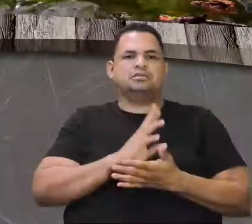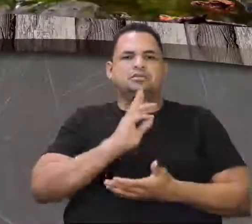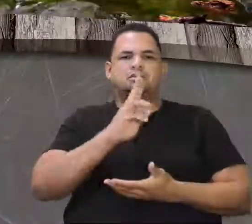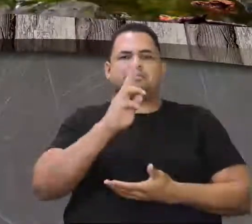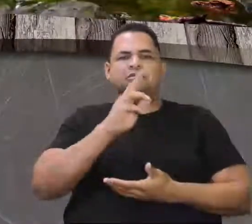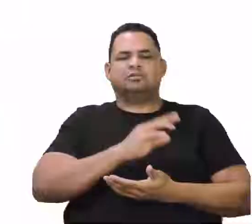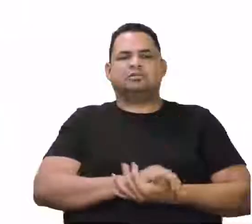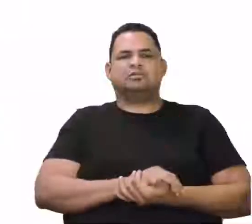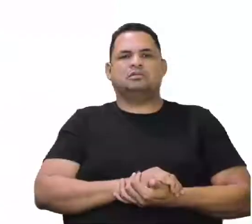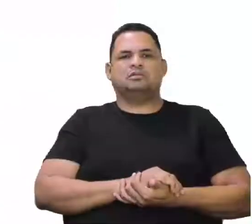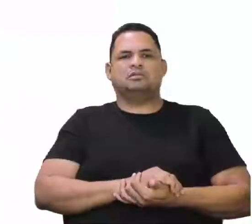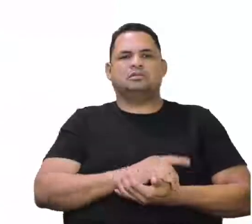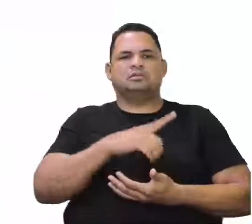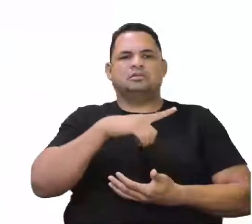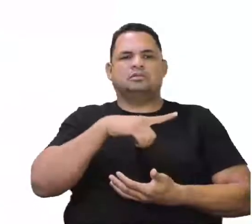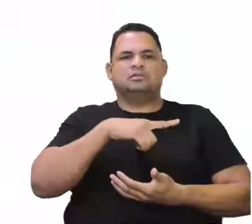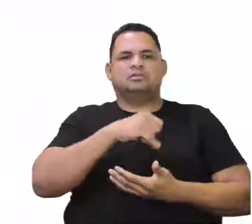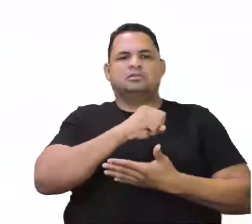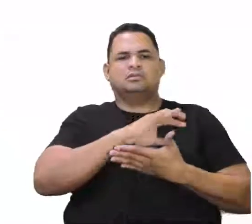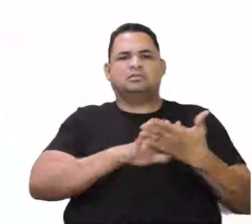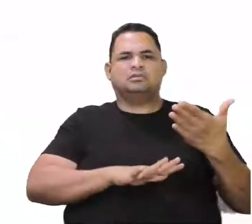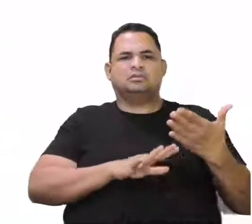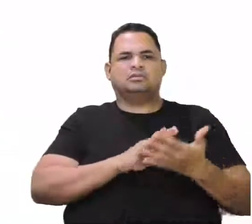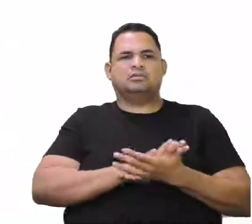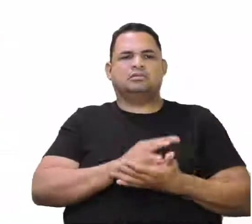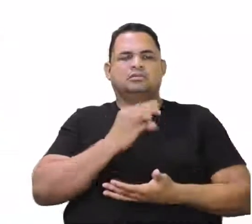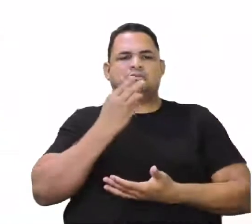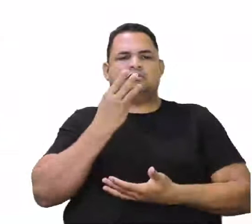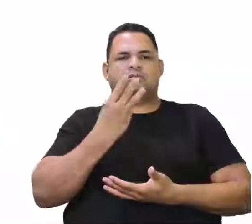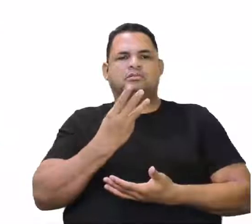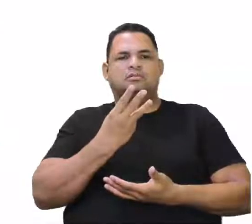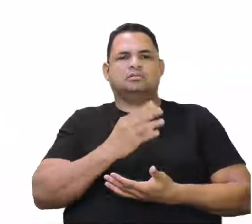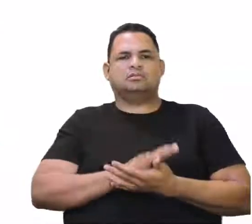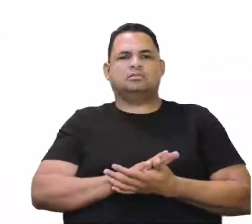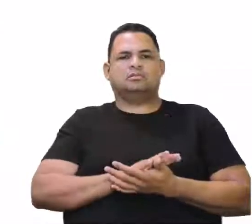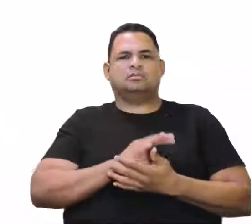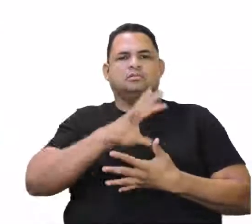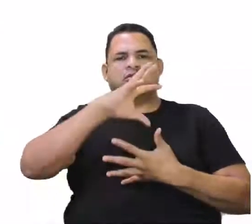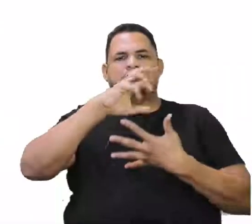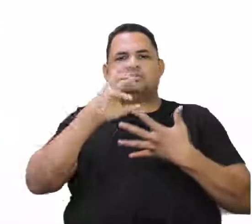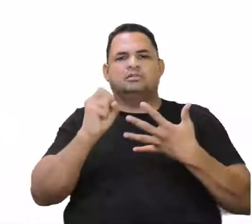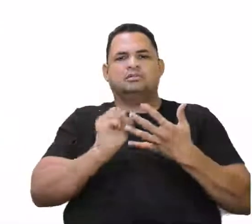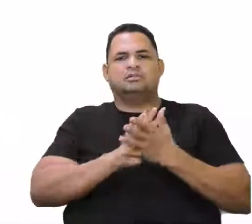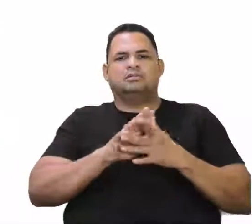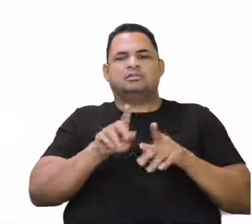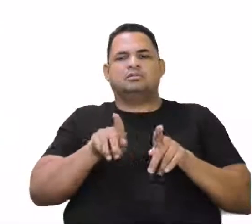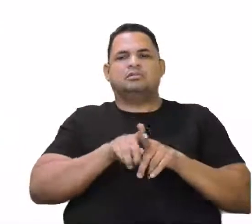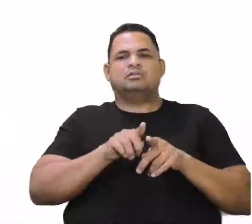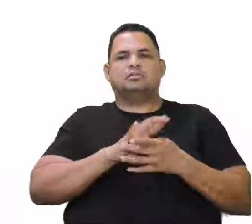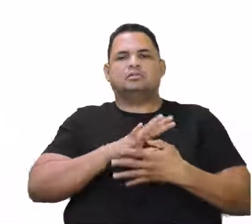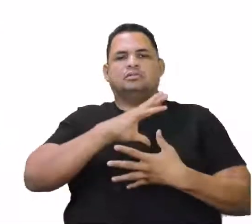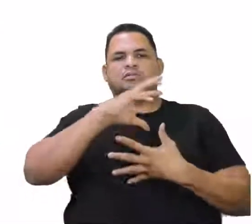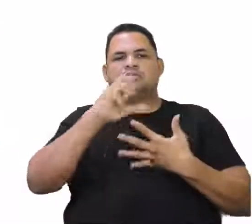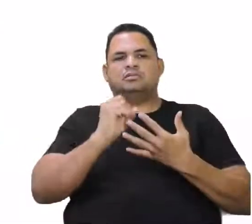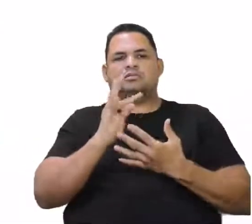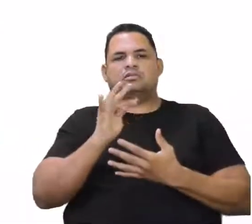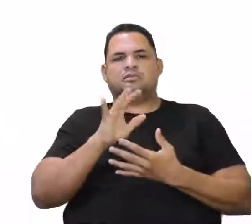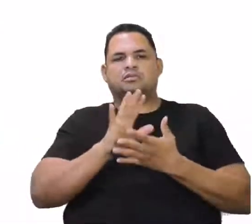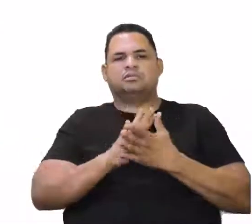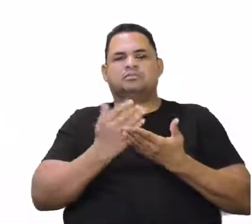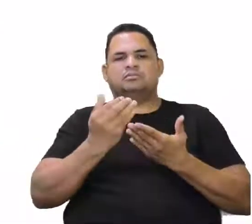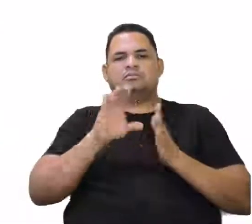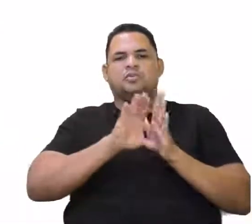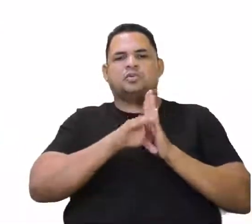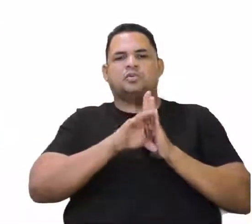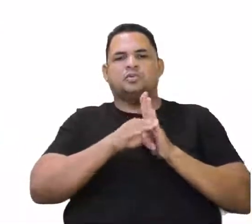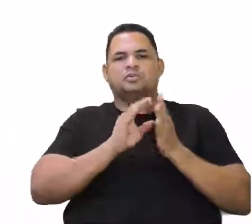seguindo? Aí nós temos uma questãozinha, olha lá, questão 3. Cadeia alimentar, também chamada de cadeia trófica, pode